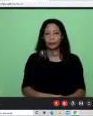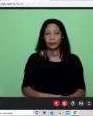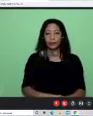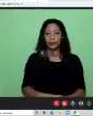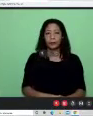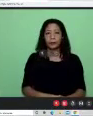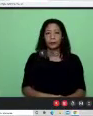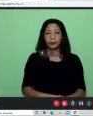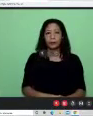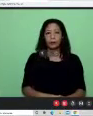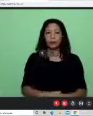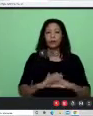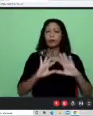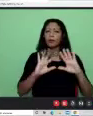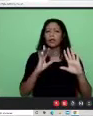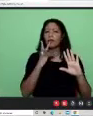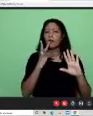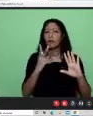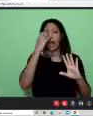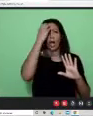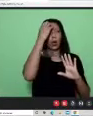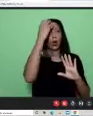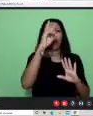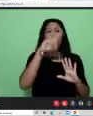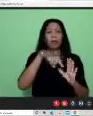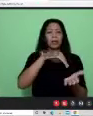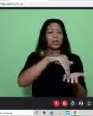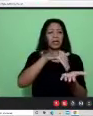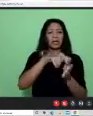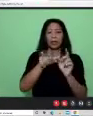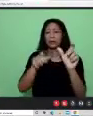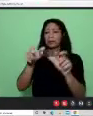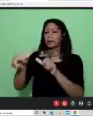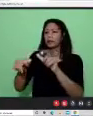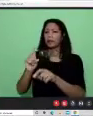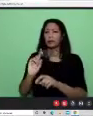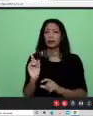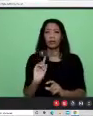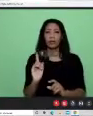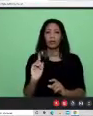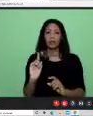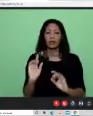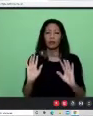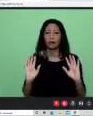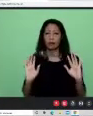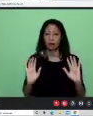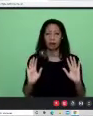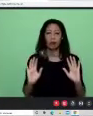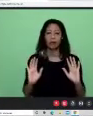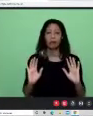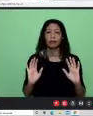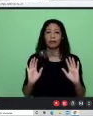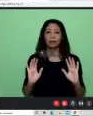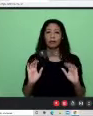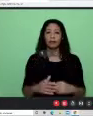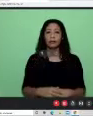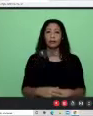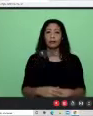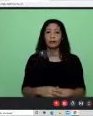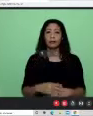não coloco nem tanto a culpa nos secretários, nem nas pessoas que estão em cada secretaria, em cada setor. Porque você